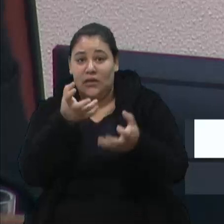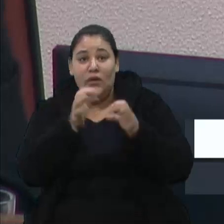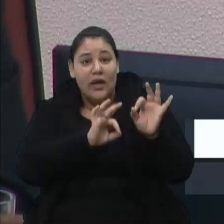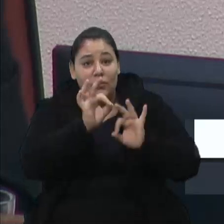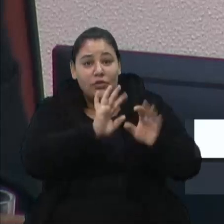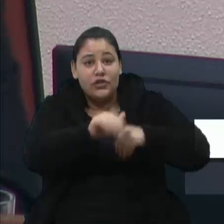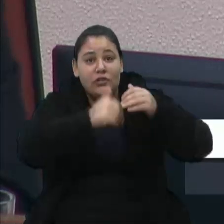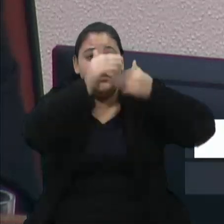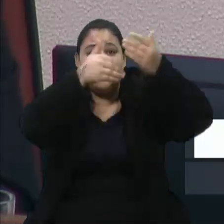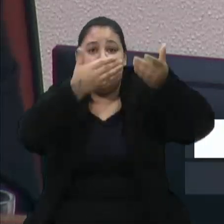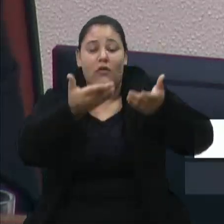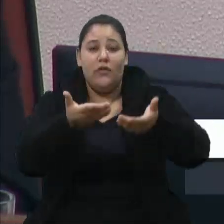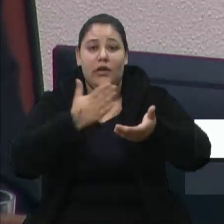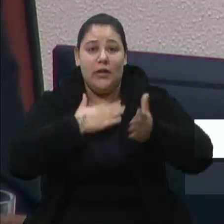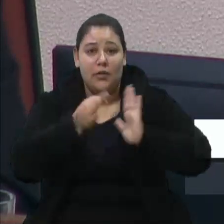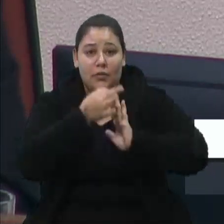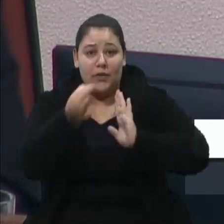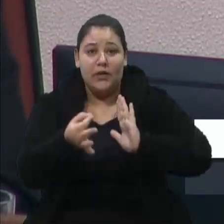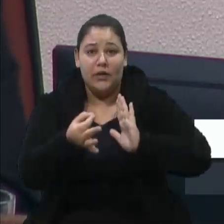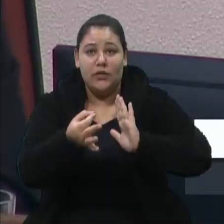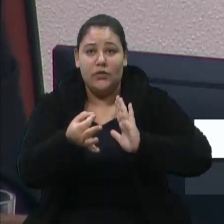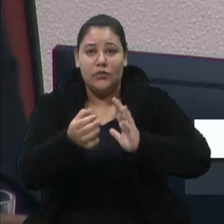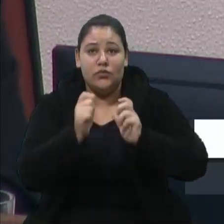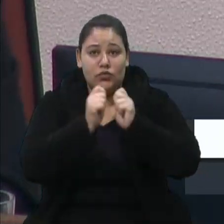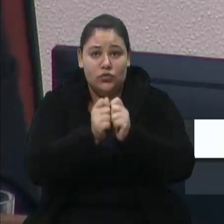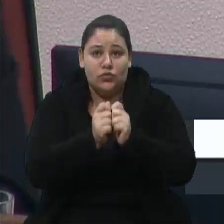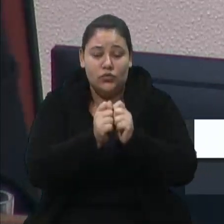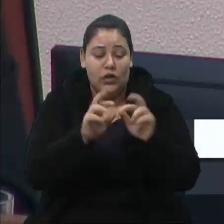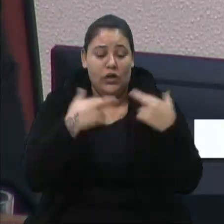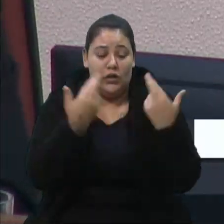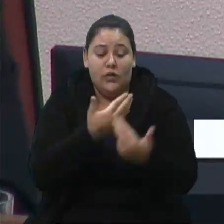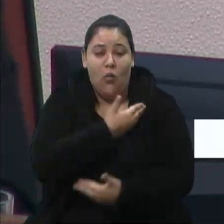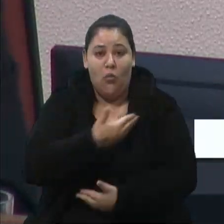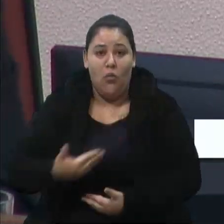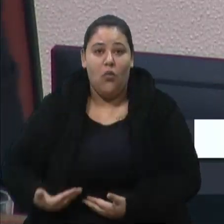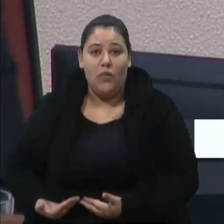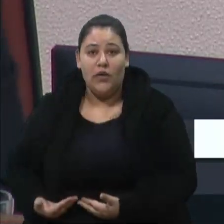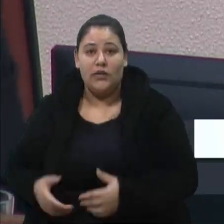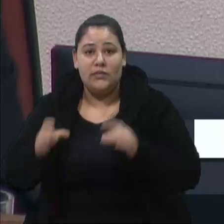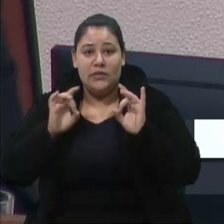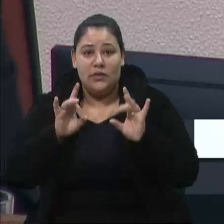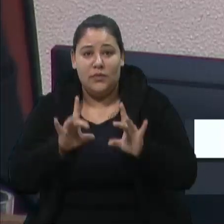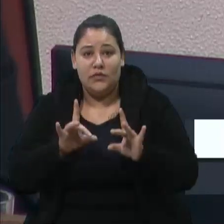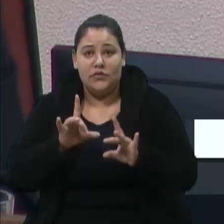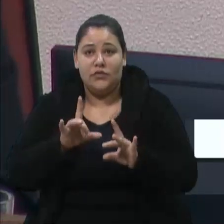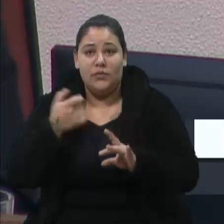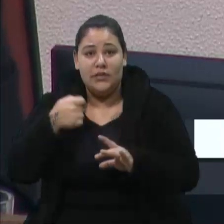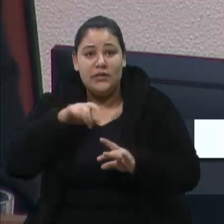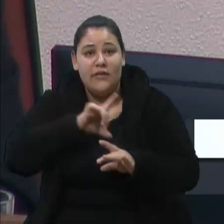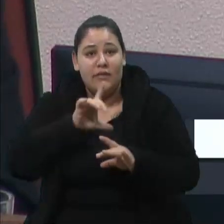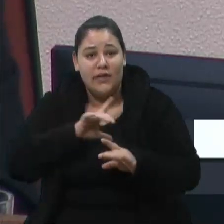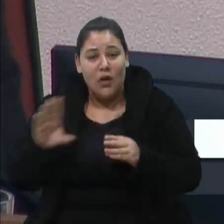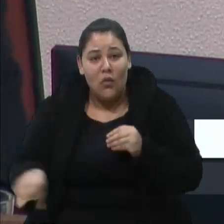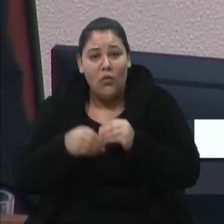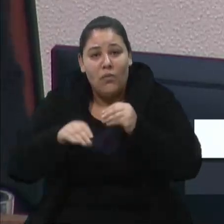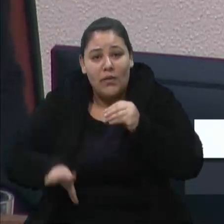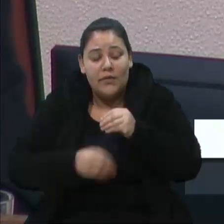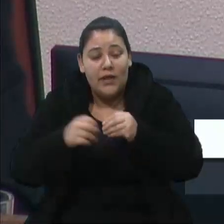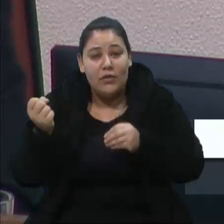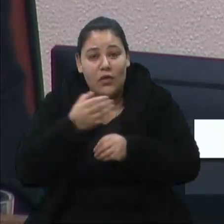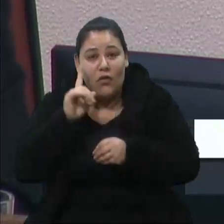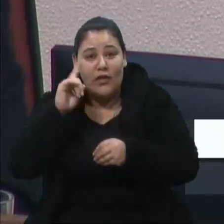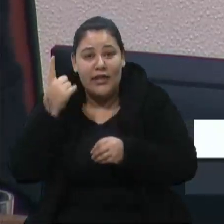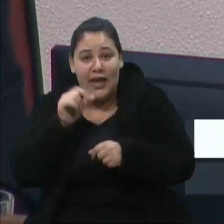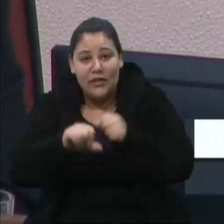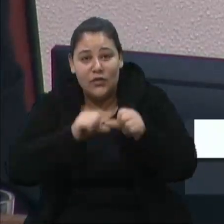condições de, através das audiências públicas, especialmente, de agregar novas ideias e novas mudanças para